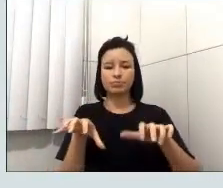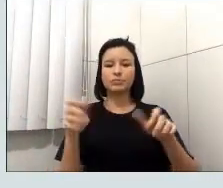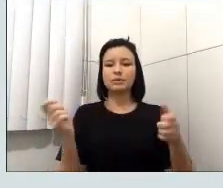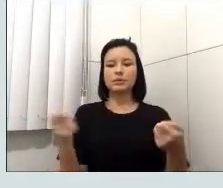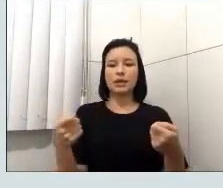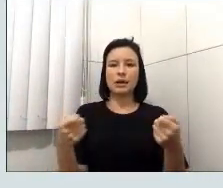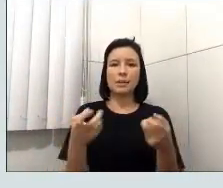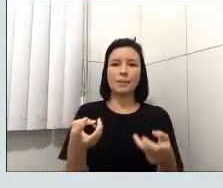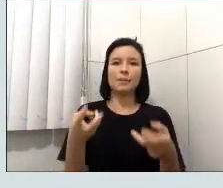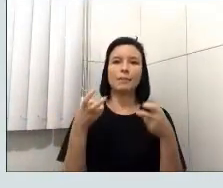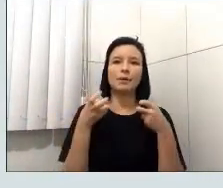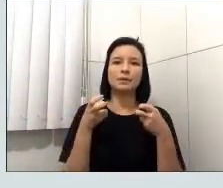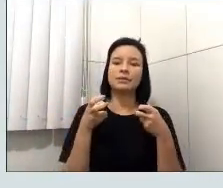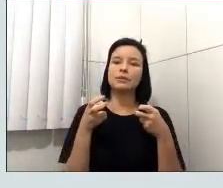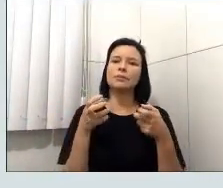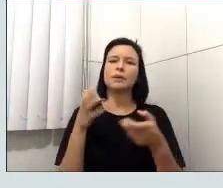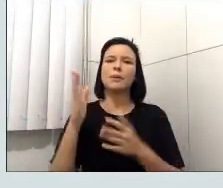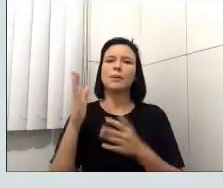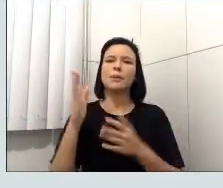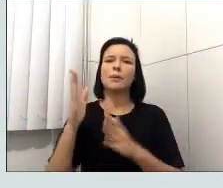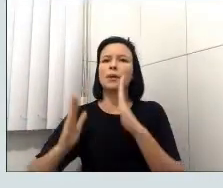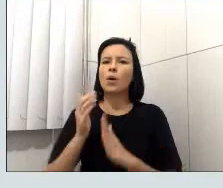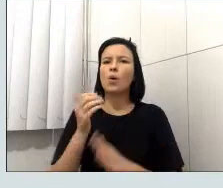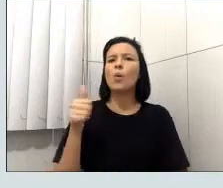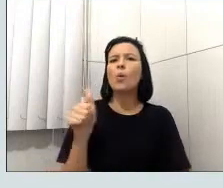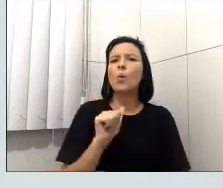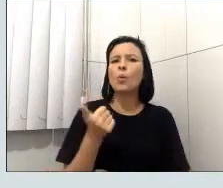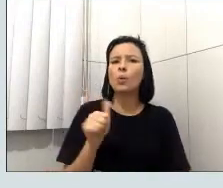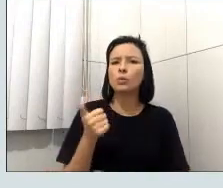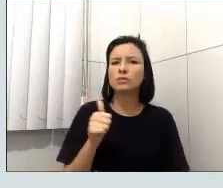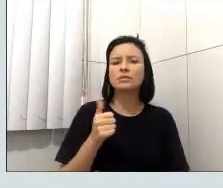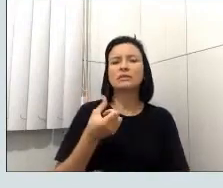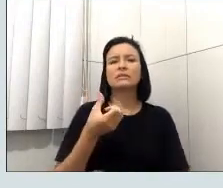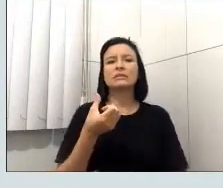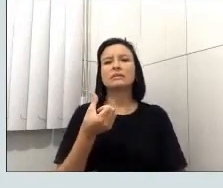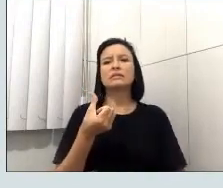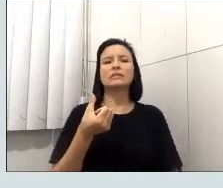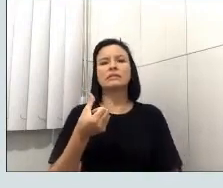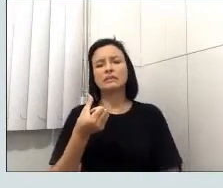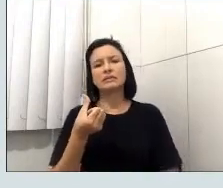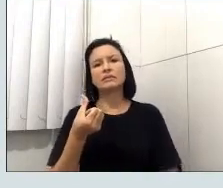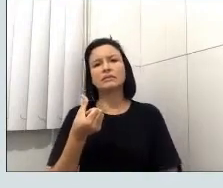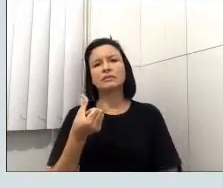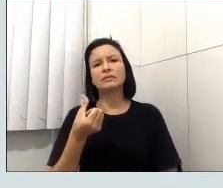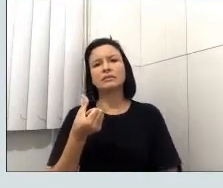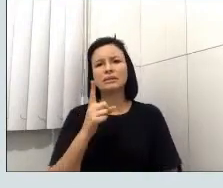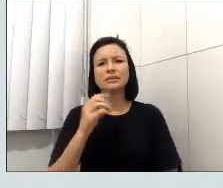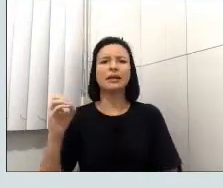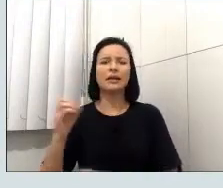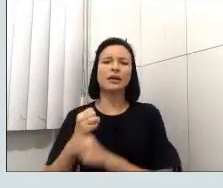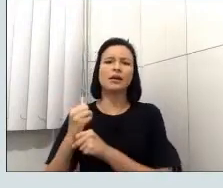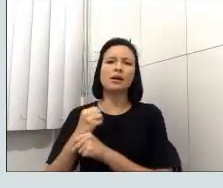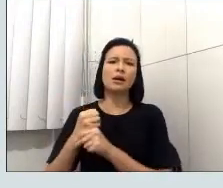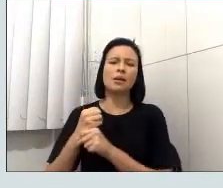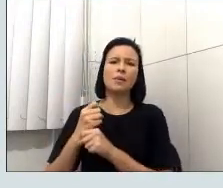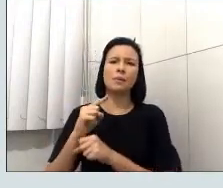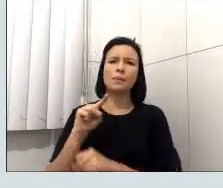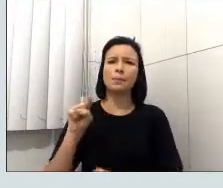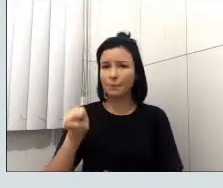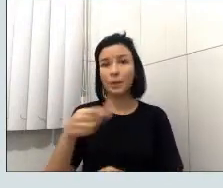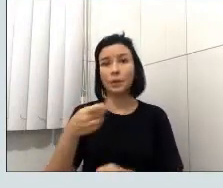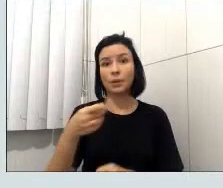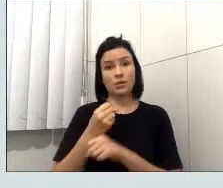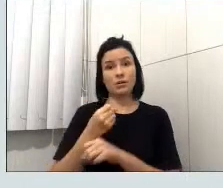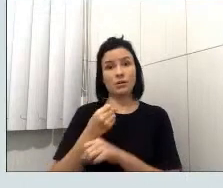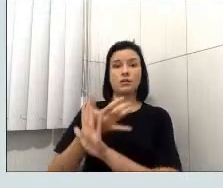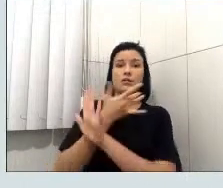Lá entre 11 e 6 mil anos atrás, era comum entre os grupos humanos que tinham aqui